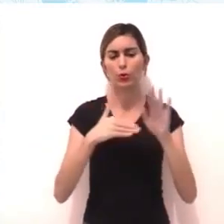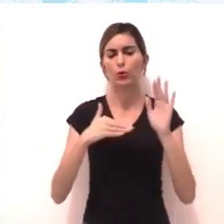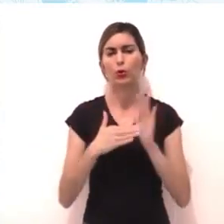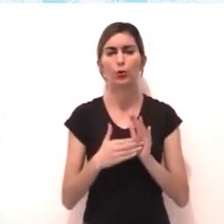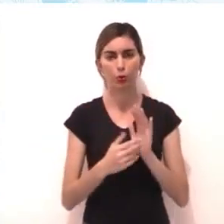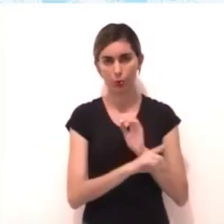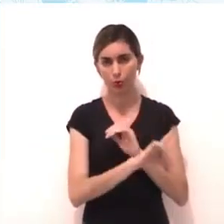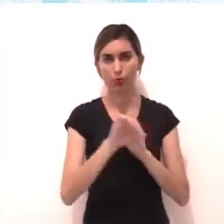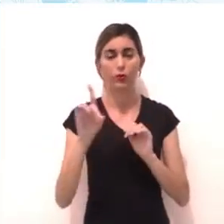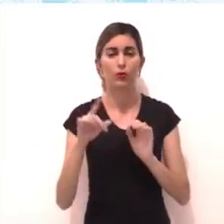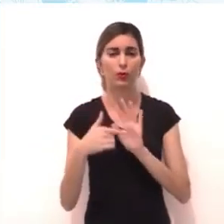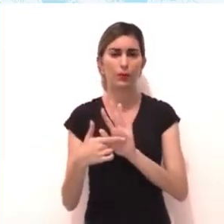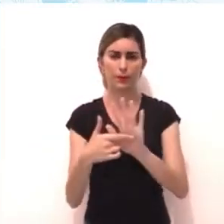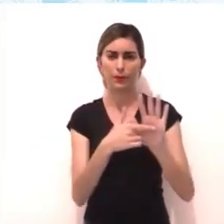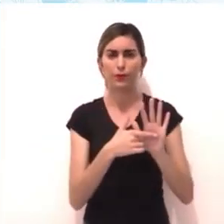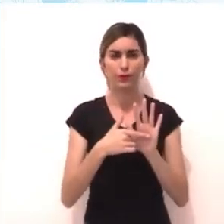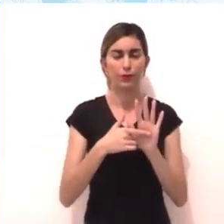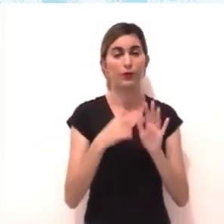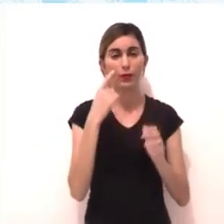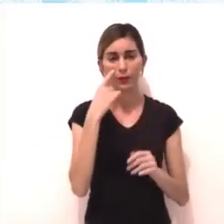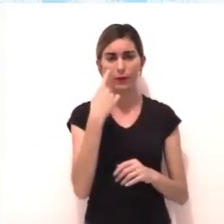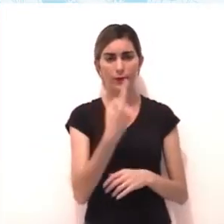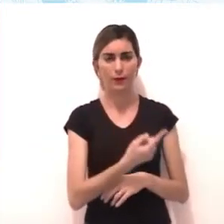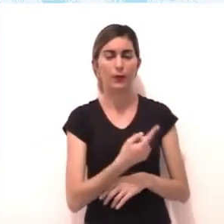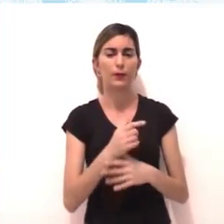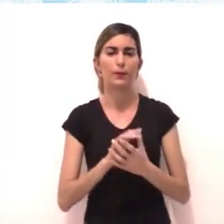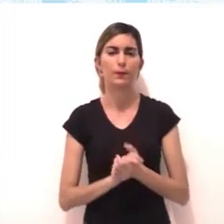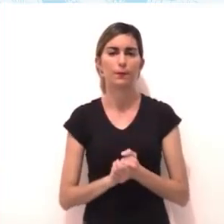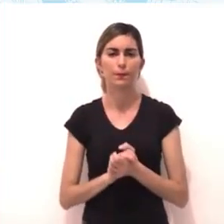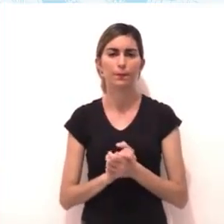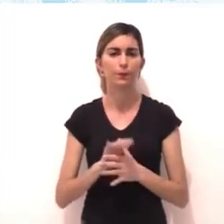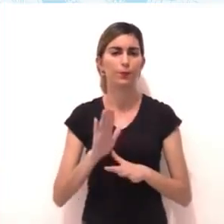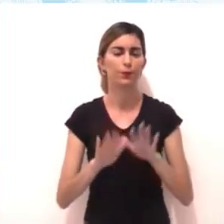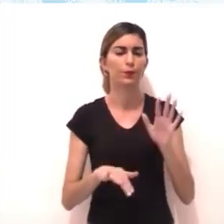o dia. Nós estamos vendo aqui nessa imagem